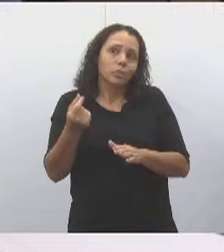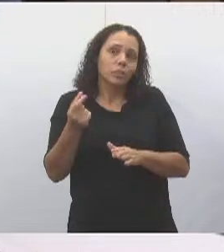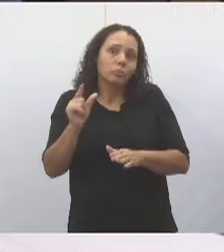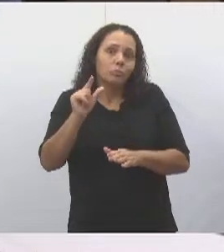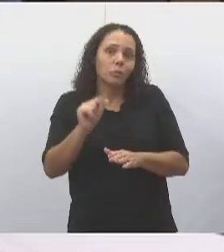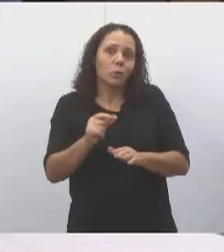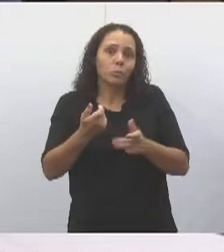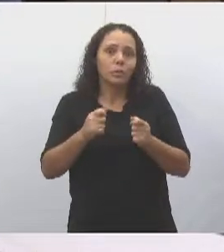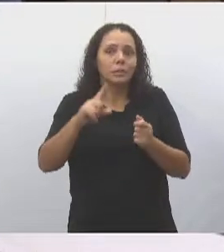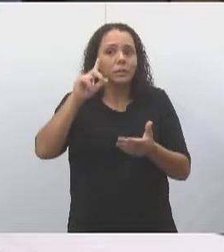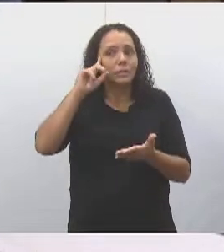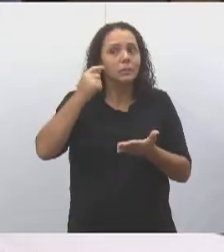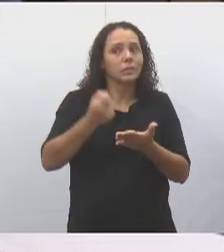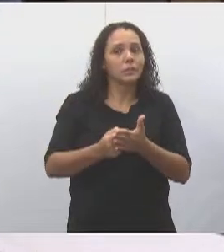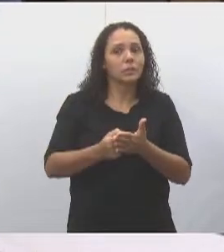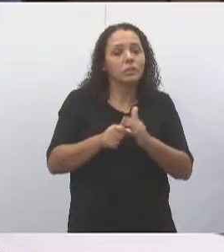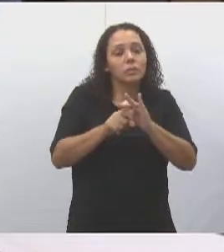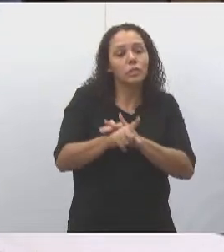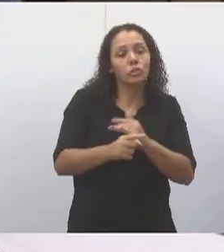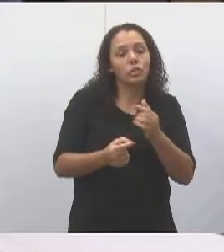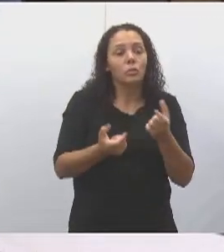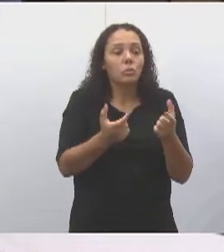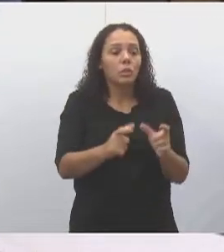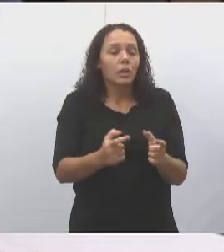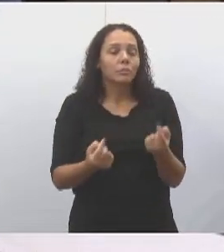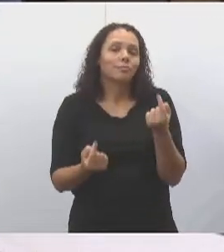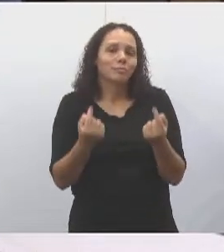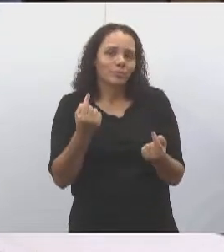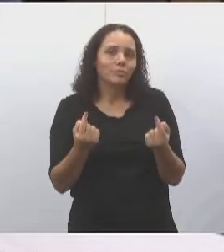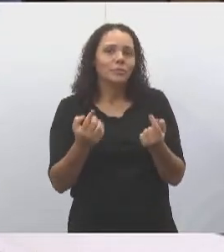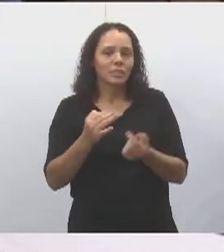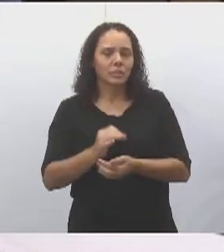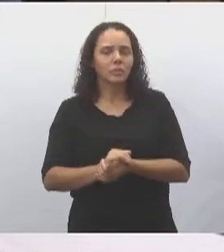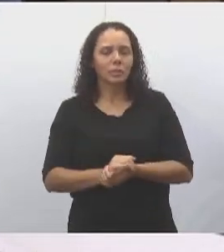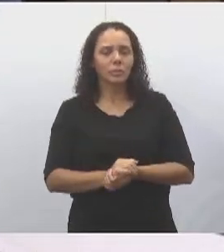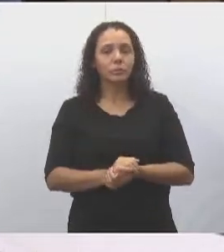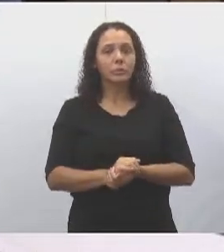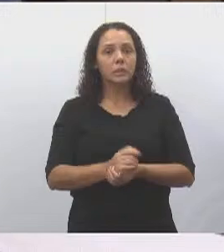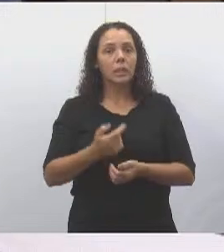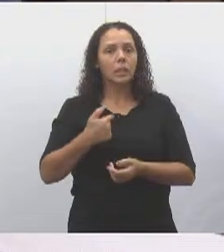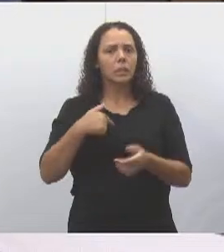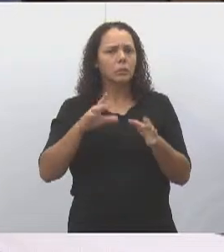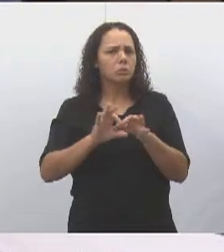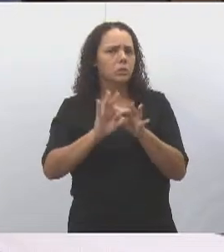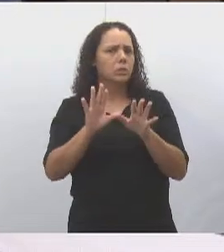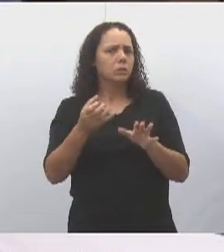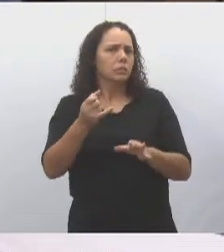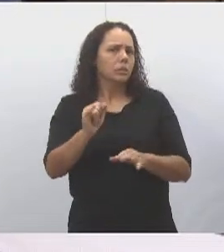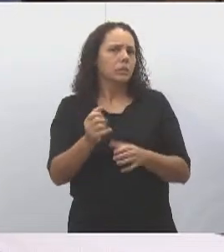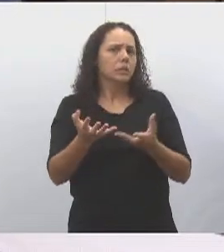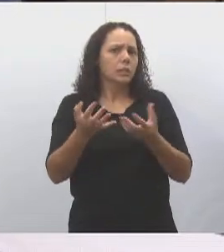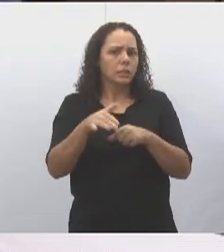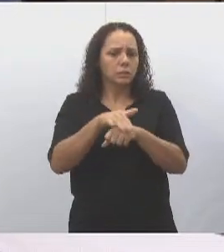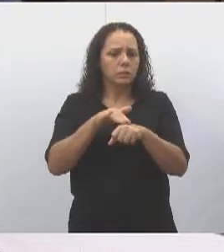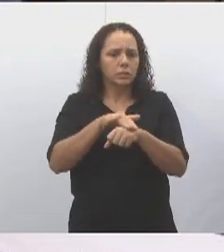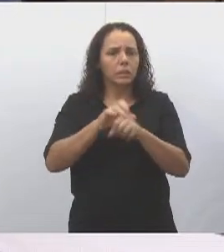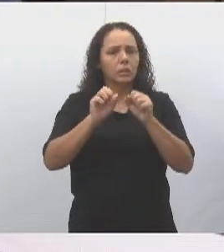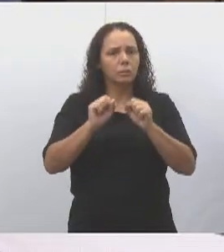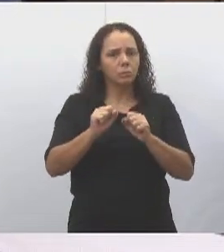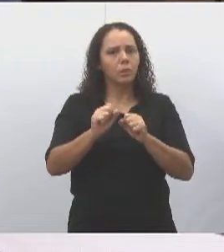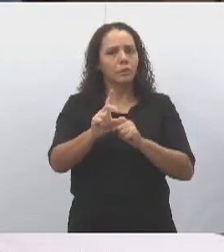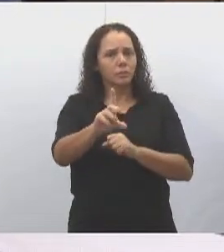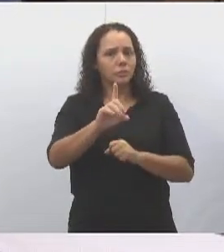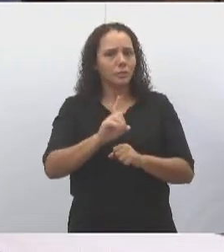Então, qualquer coisa, estou à disposição, podem me procurar, meu gabinete está aberto para o diálogo com a população, tá bom? Uma boa